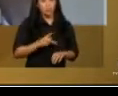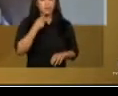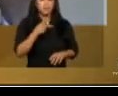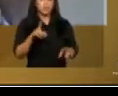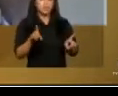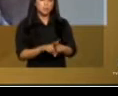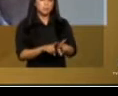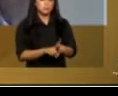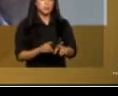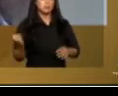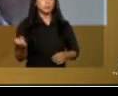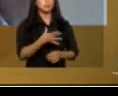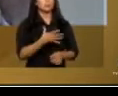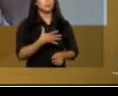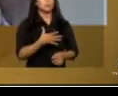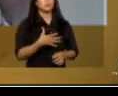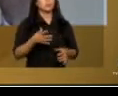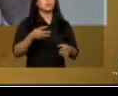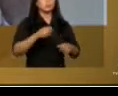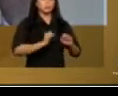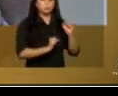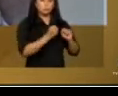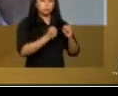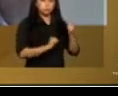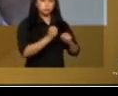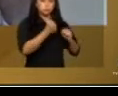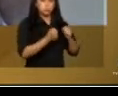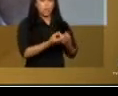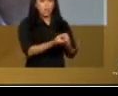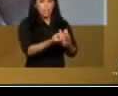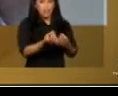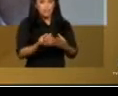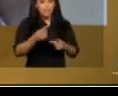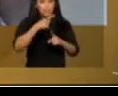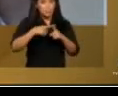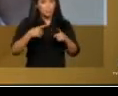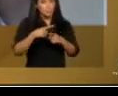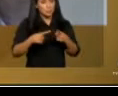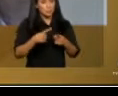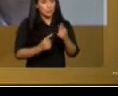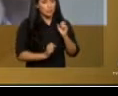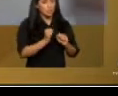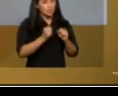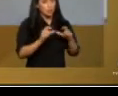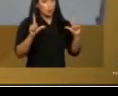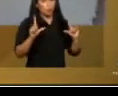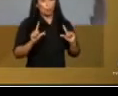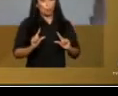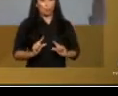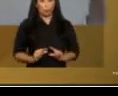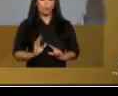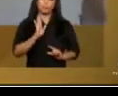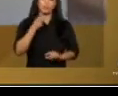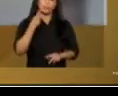novos atores na atividade de refino e que a venda de parte das refinarias vai diminuir o preço. Aliás, isso foi dito